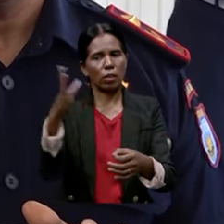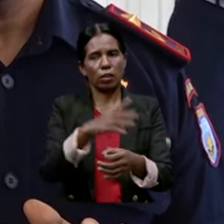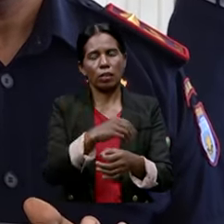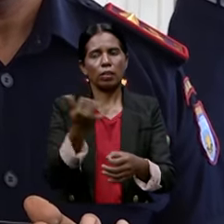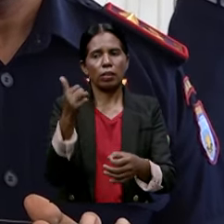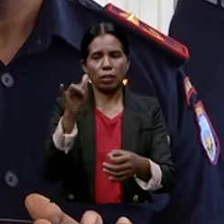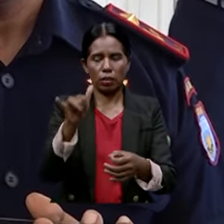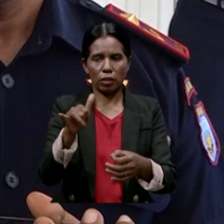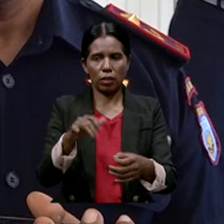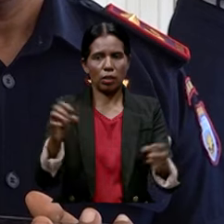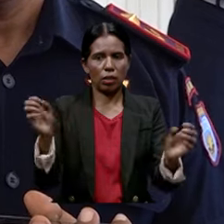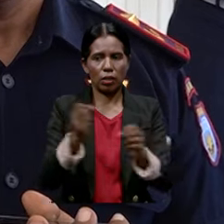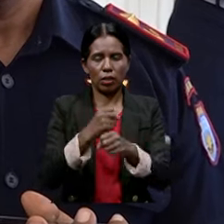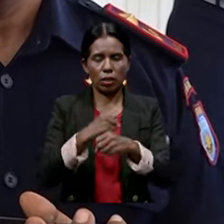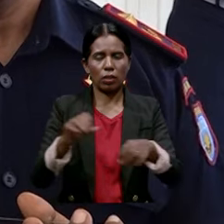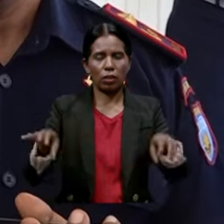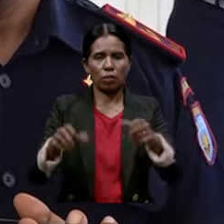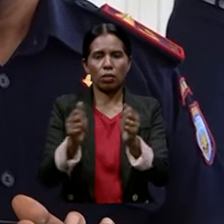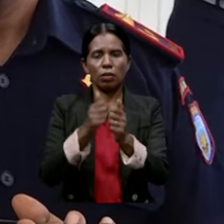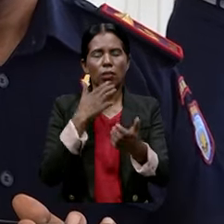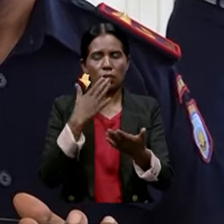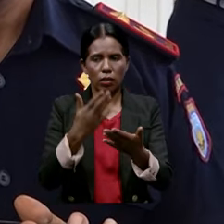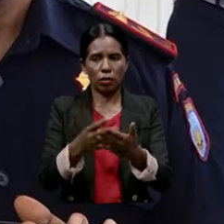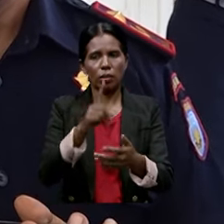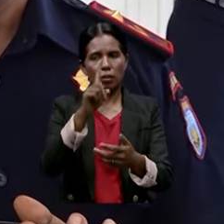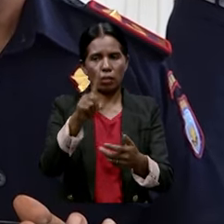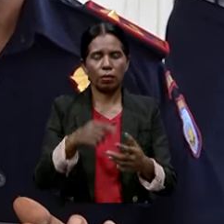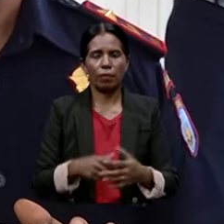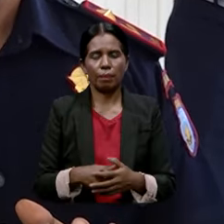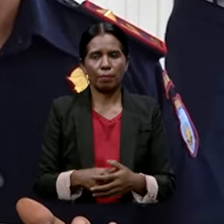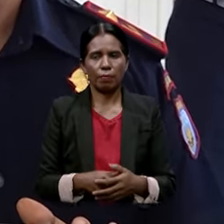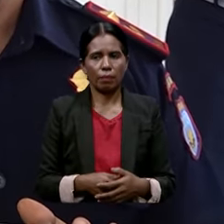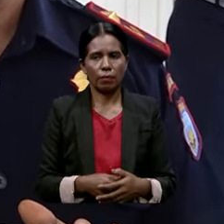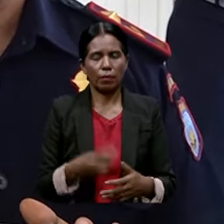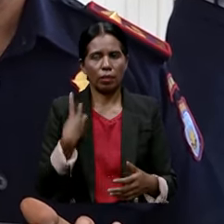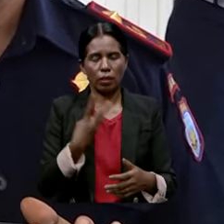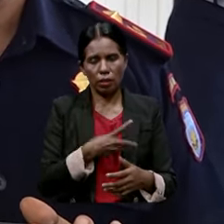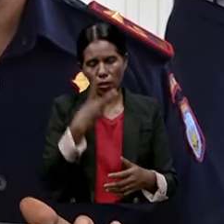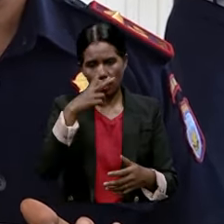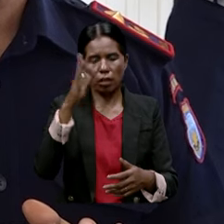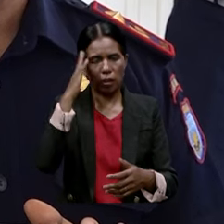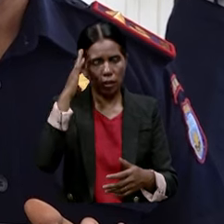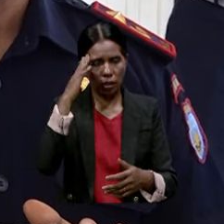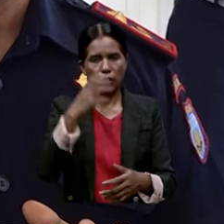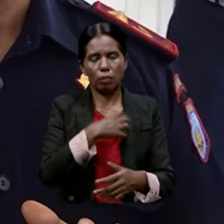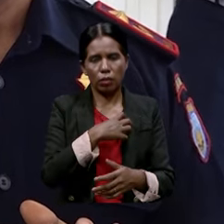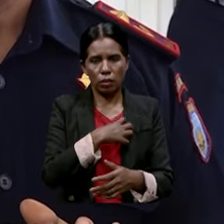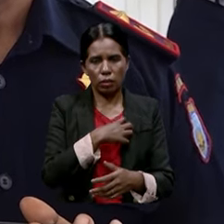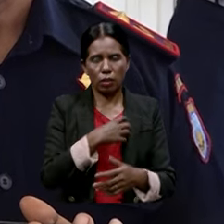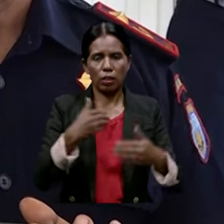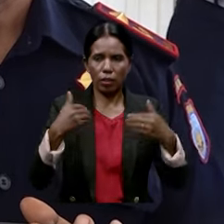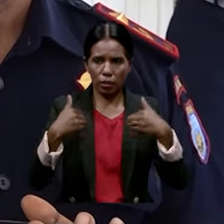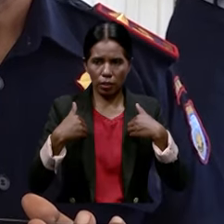sira ladun halo sira serviço dia ida tam fila fali itahare atene kata itinerário polícia na bem que iha